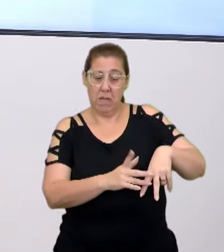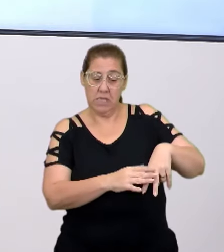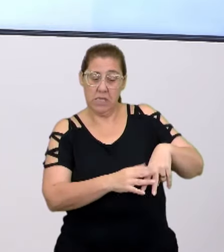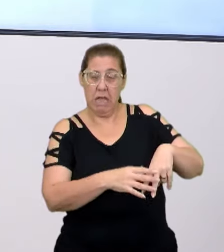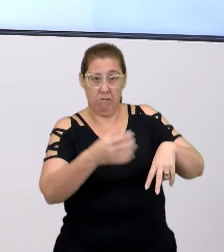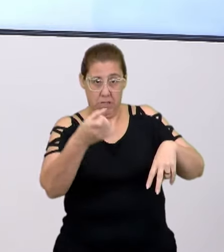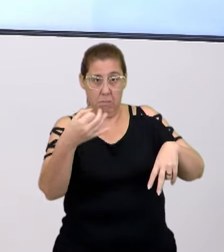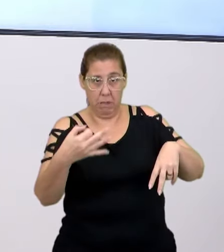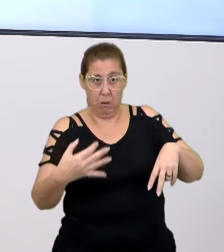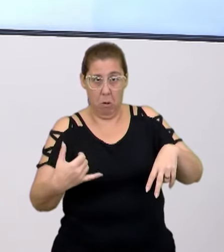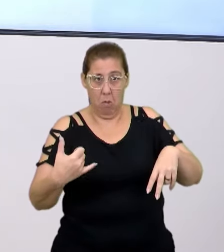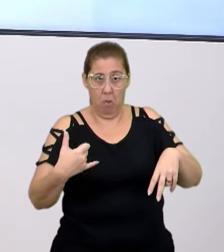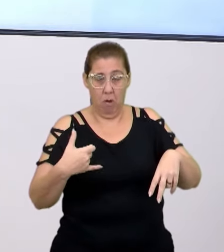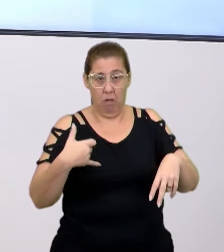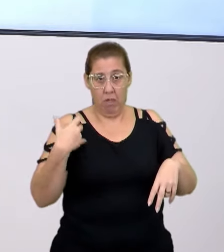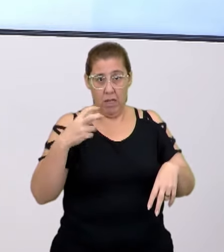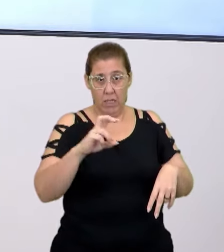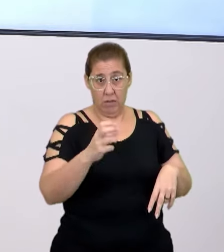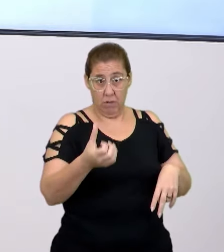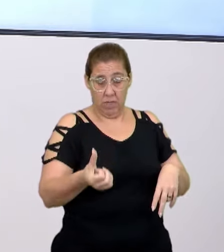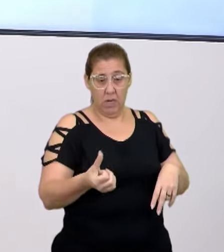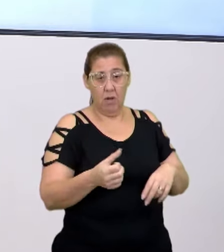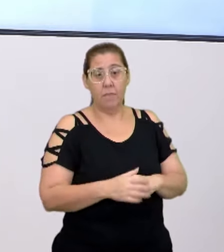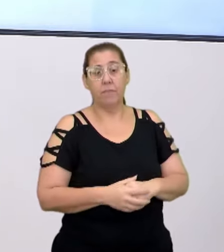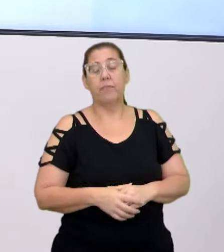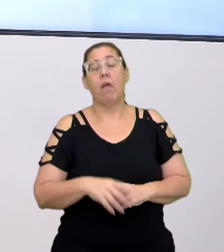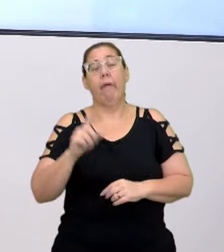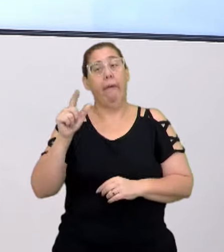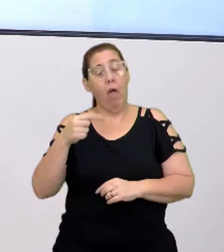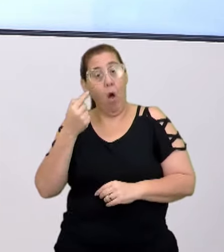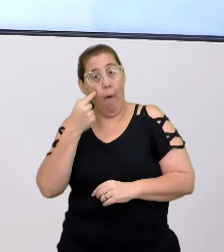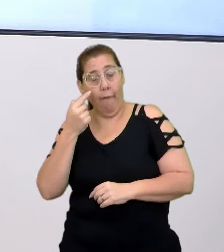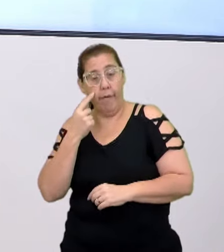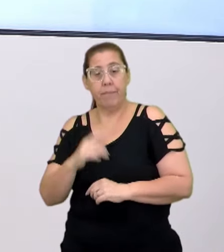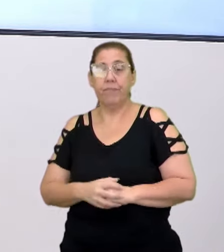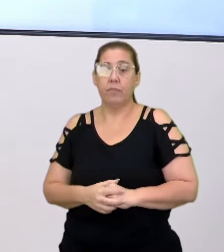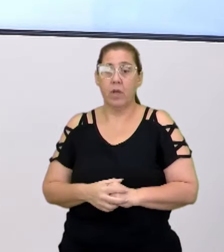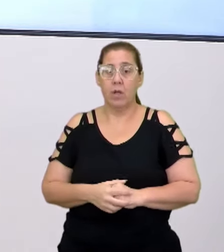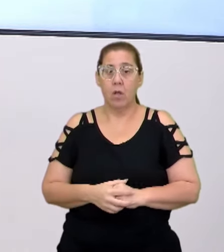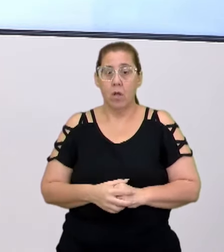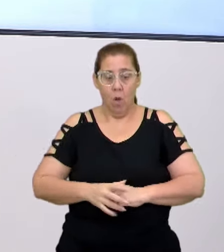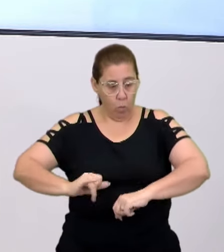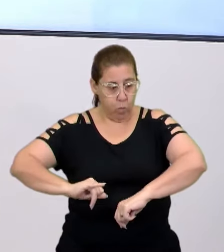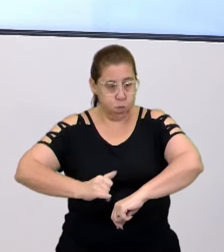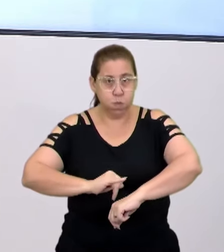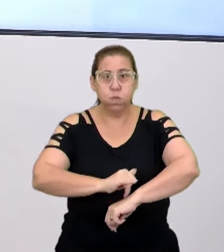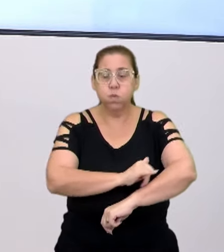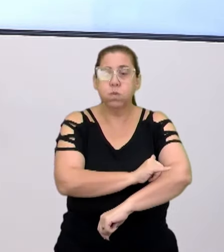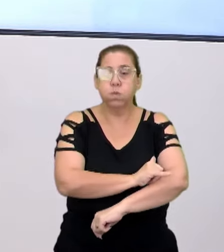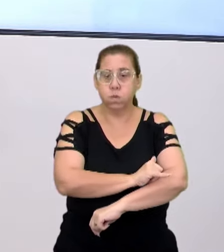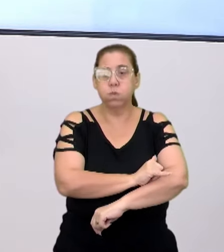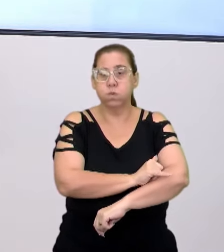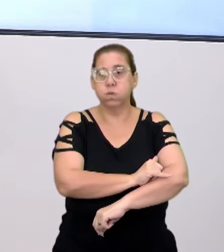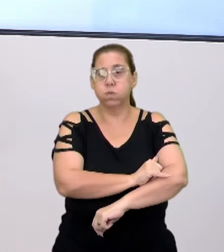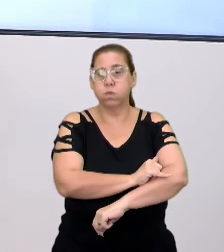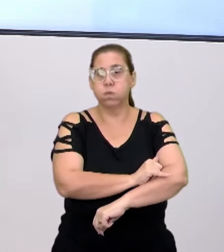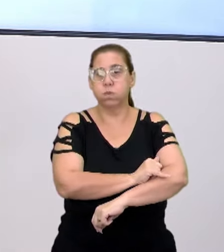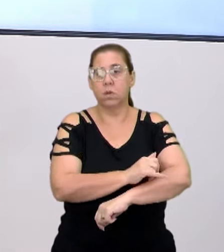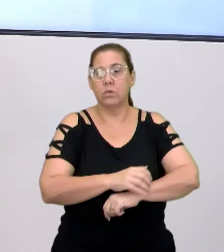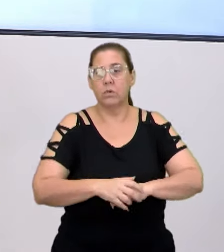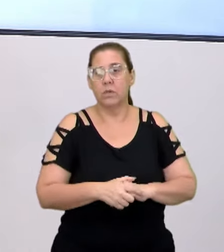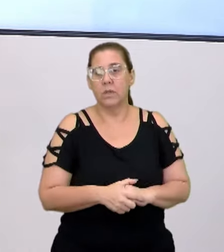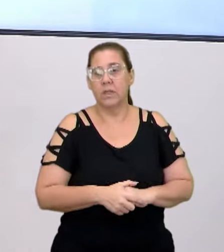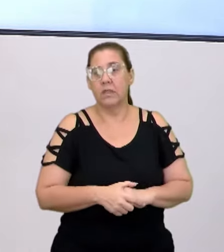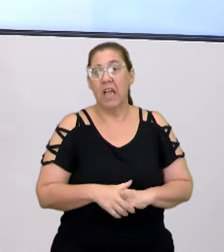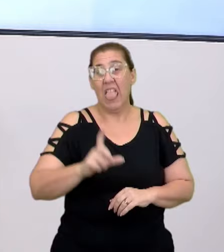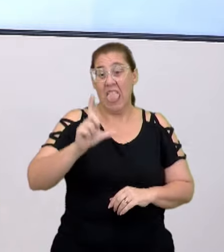de 56 anos apresentou, que foi, olha só, ela aumentou de peso, né, nos últimos 5 anos, ela